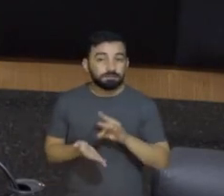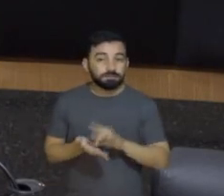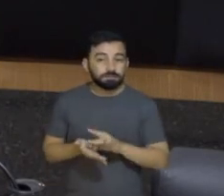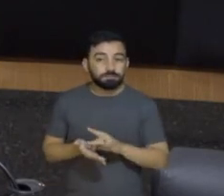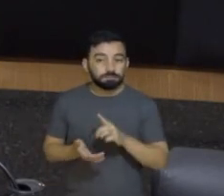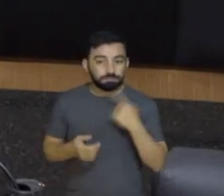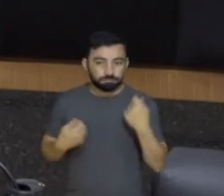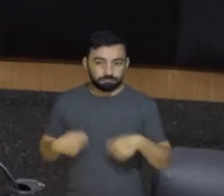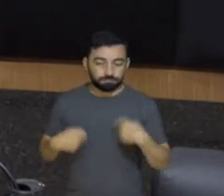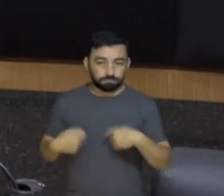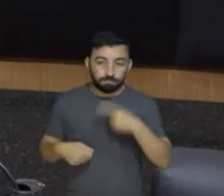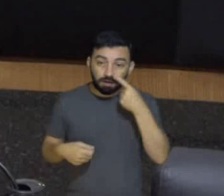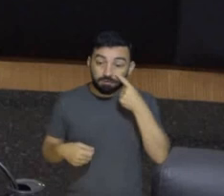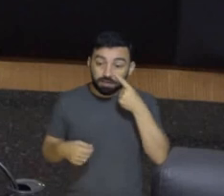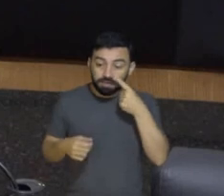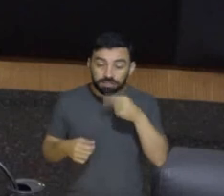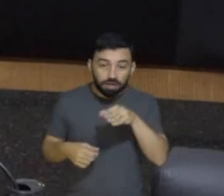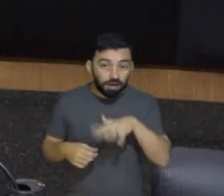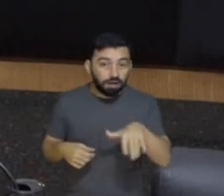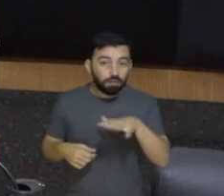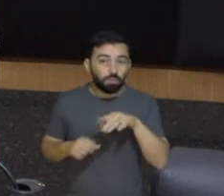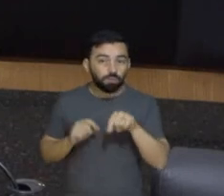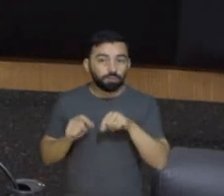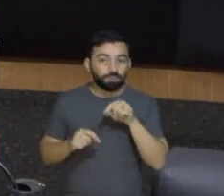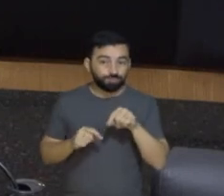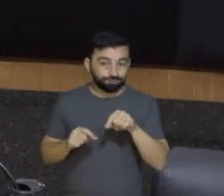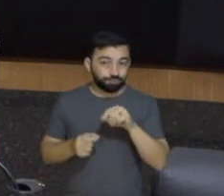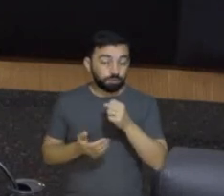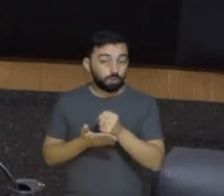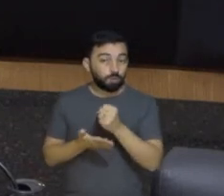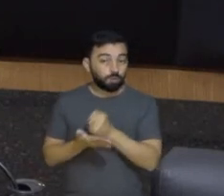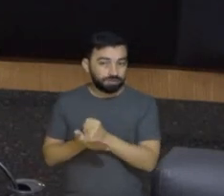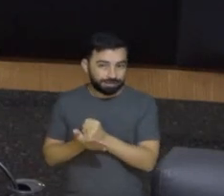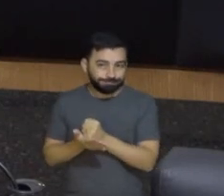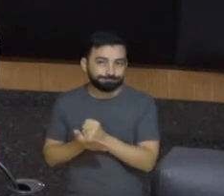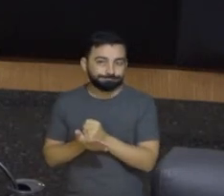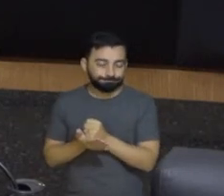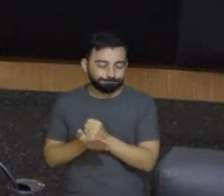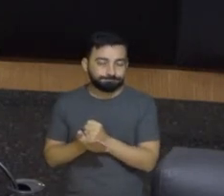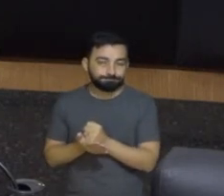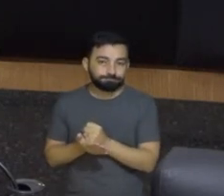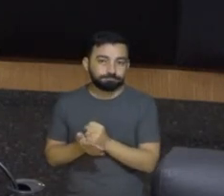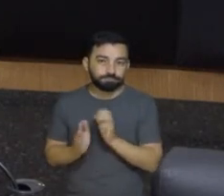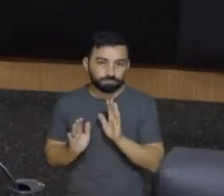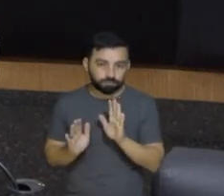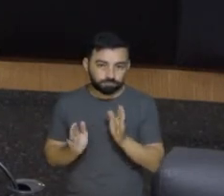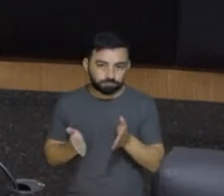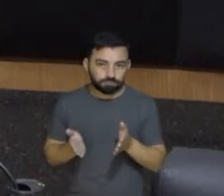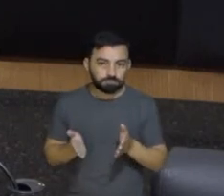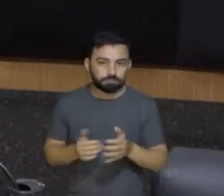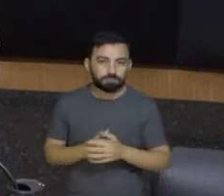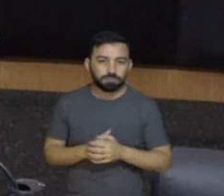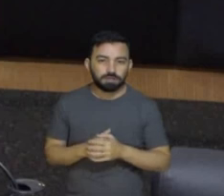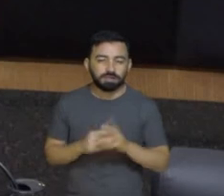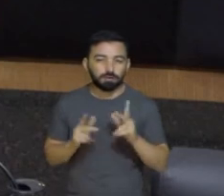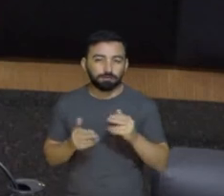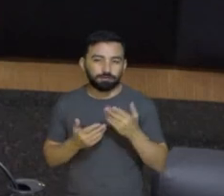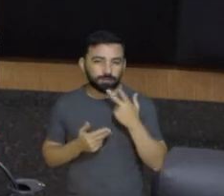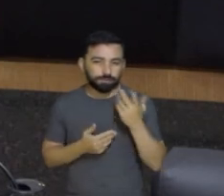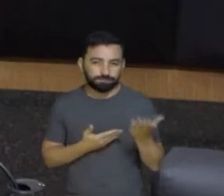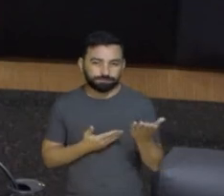uma revisão geral nessa questão também dos contratos, né? Como falou aqui o nosso nobre